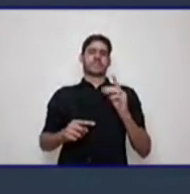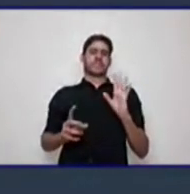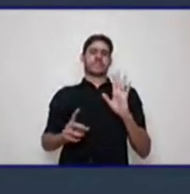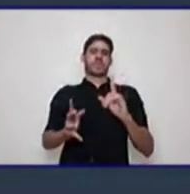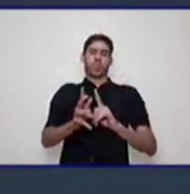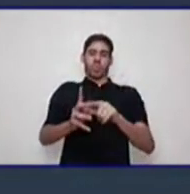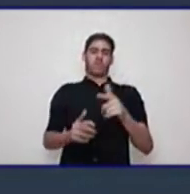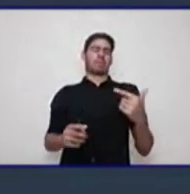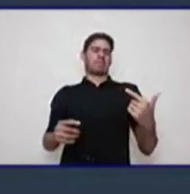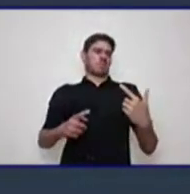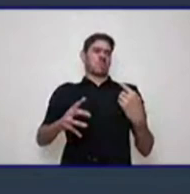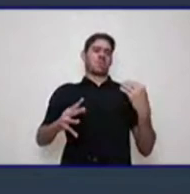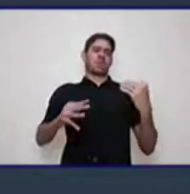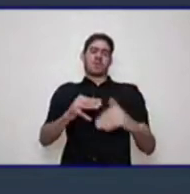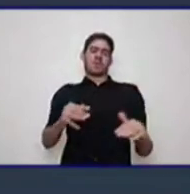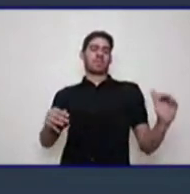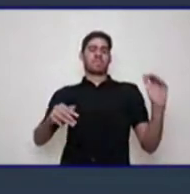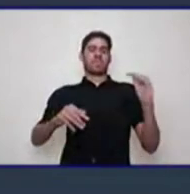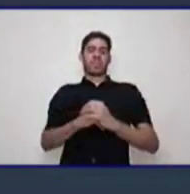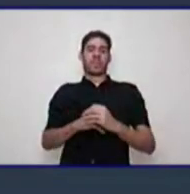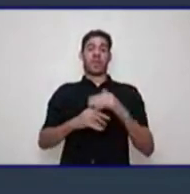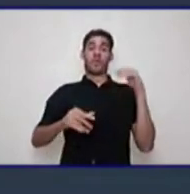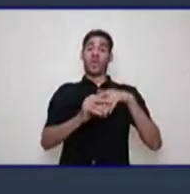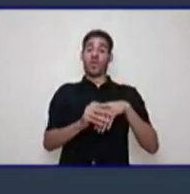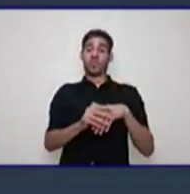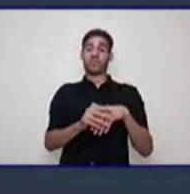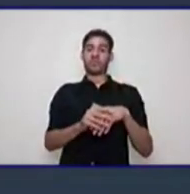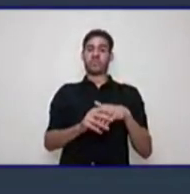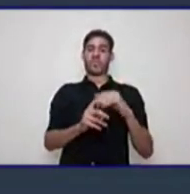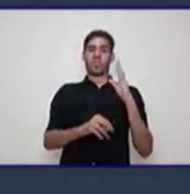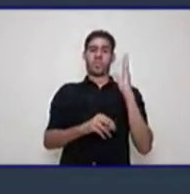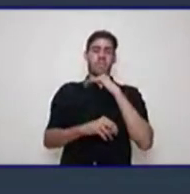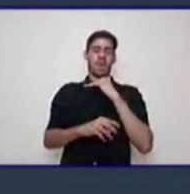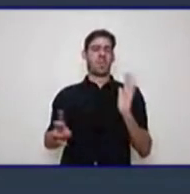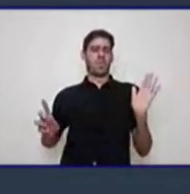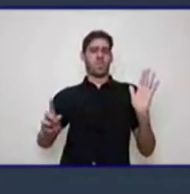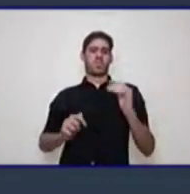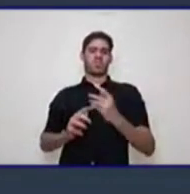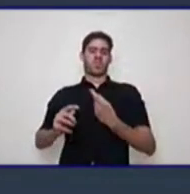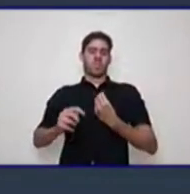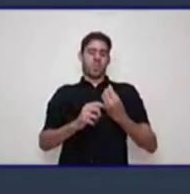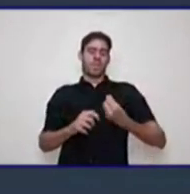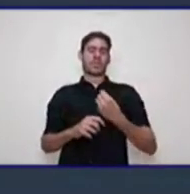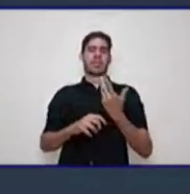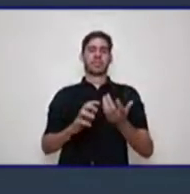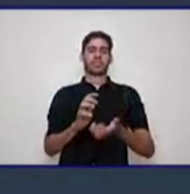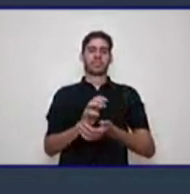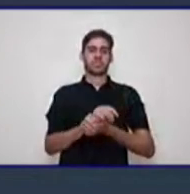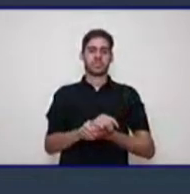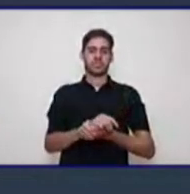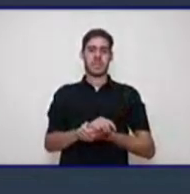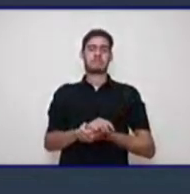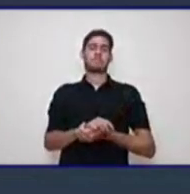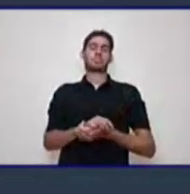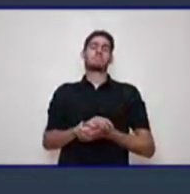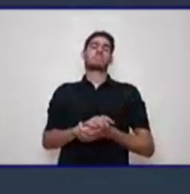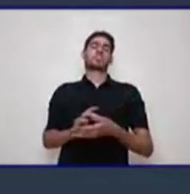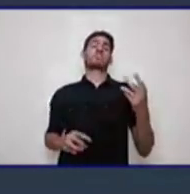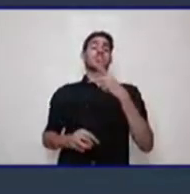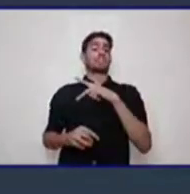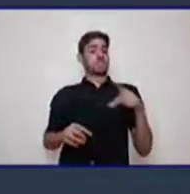biombo despropositado a um voto de muito maior qualidade, que é o voto do ministro Fachin. Eminente presidente, nesse